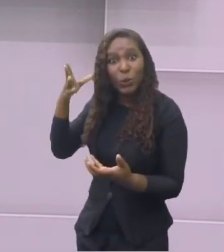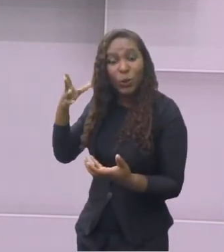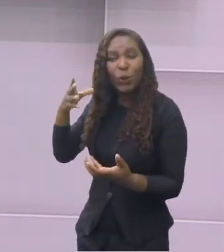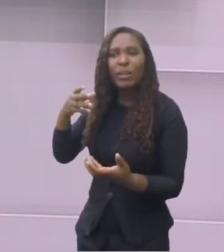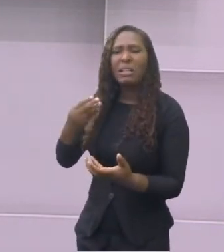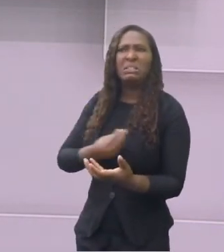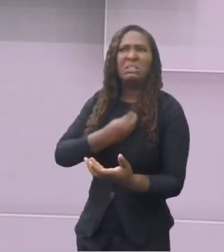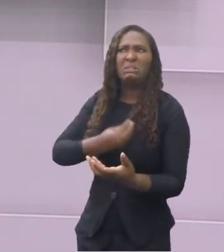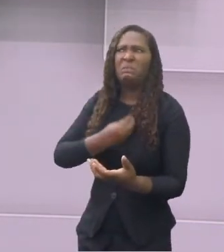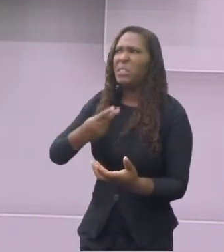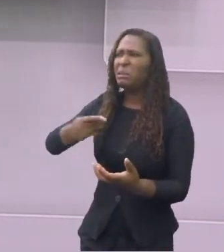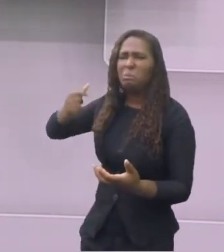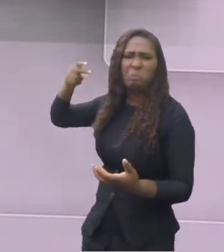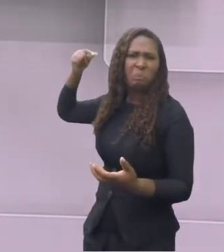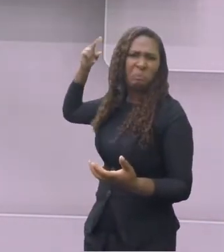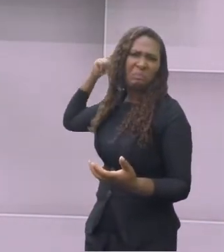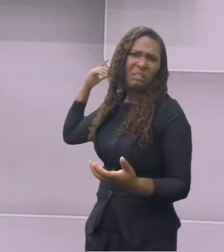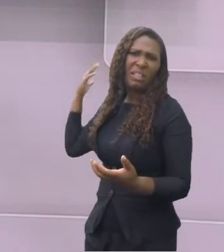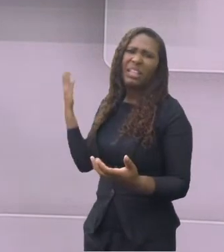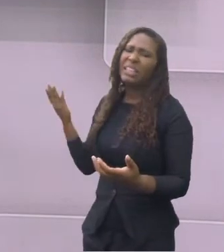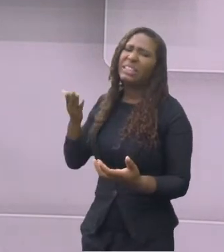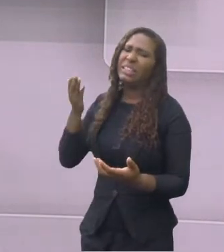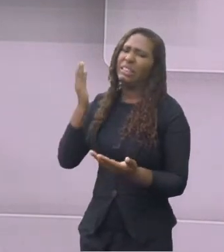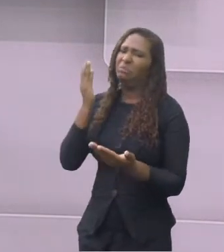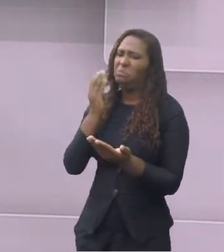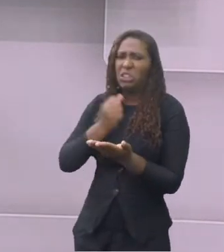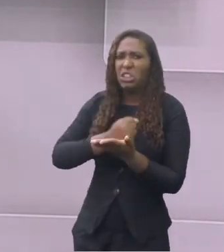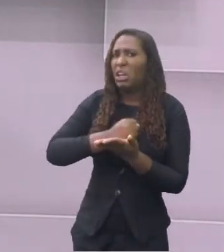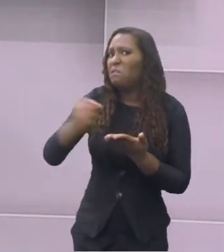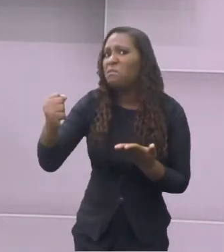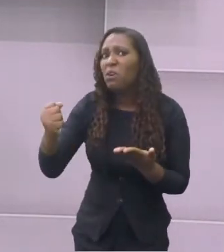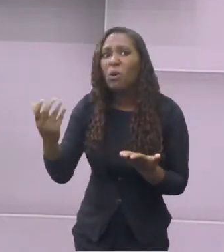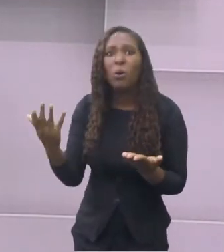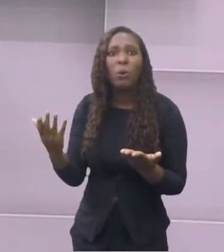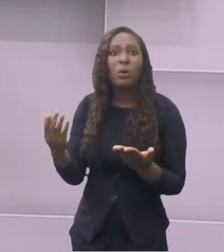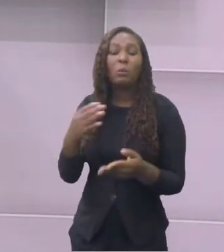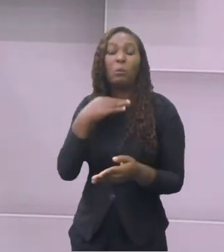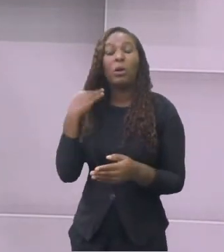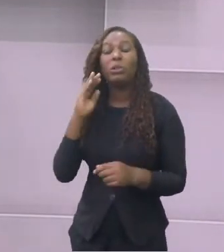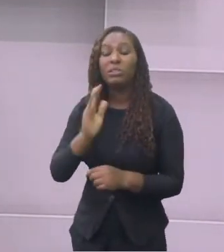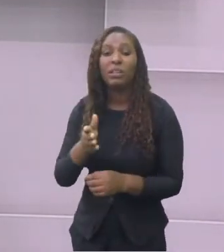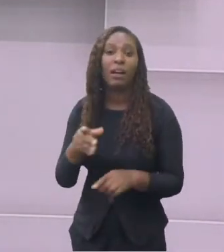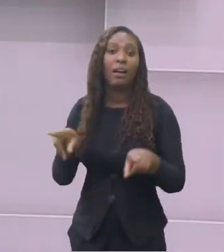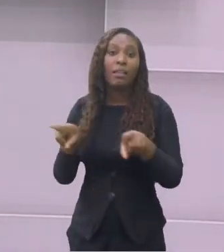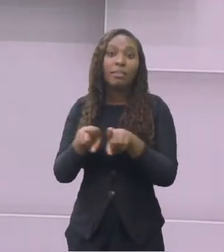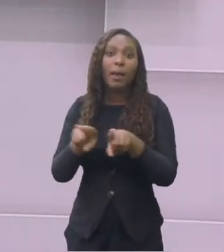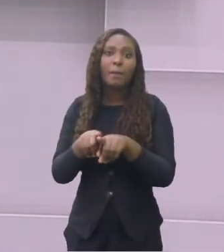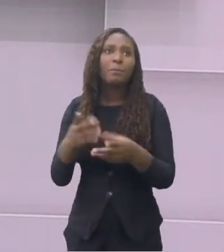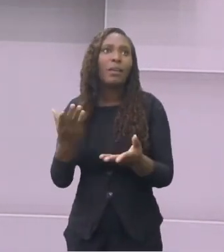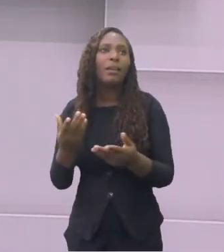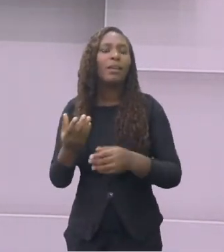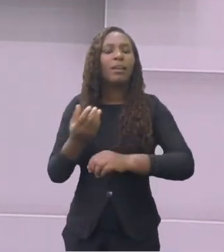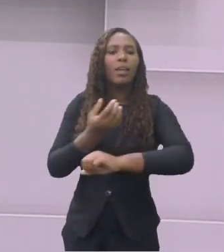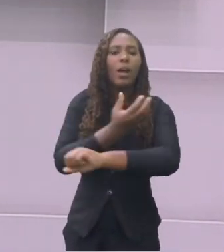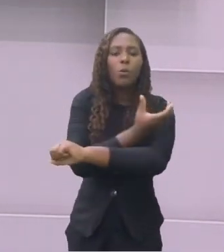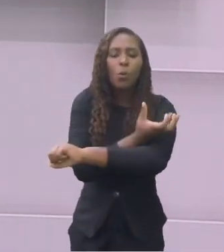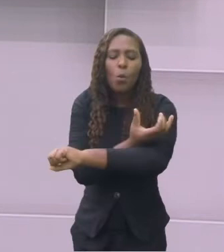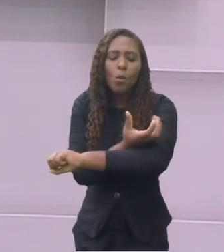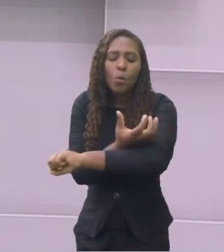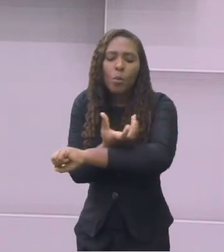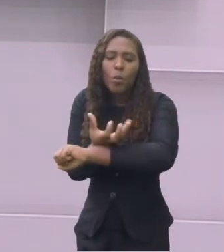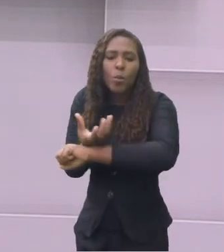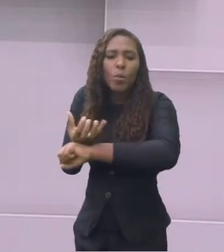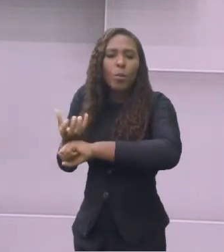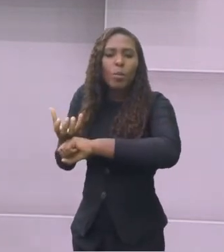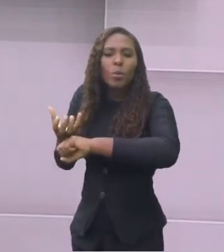mais, de como possivelmente era a vegetação existente,